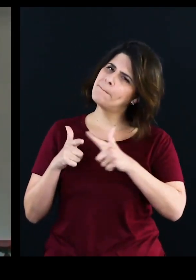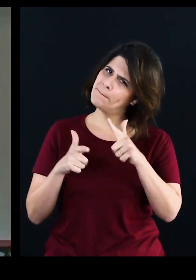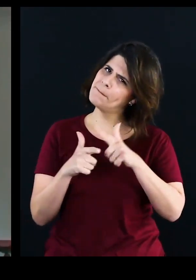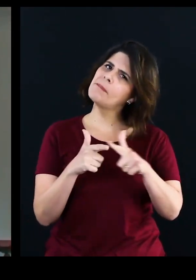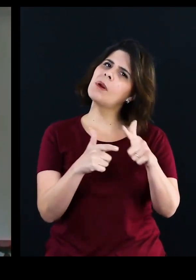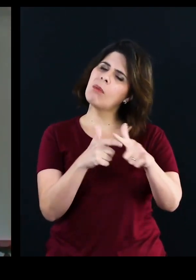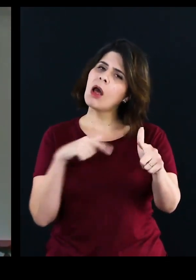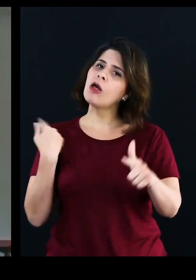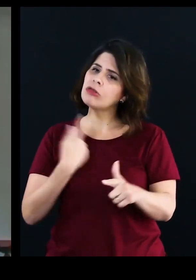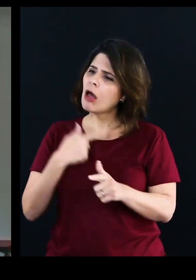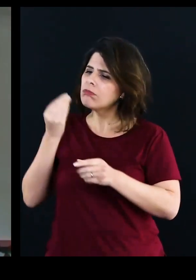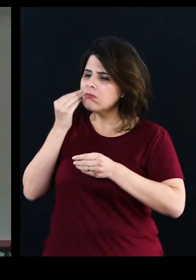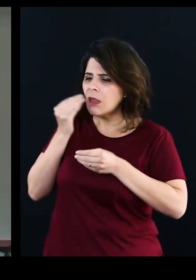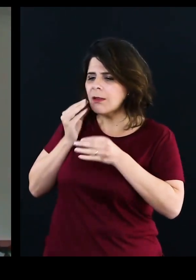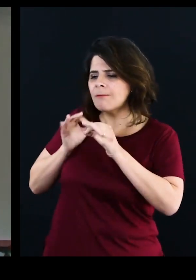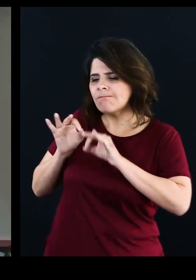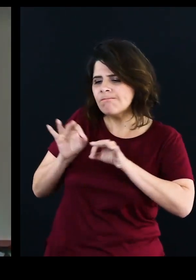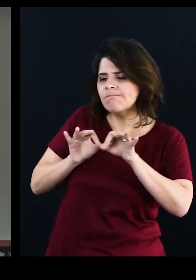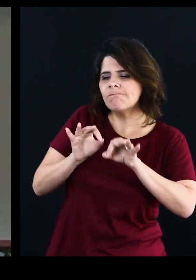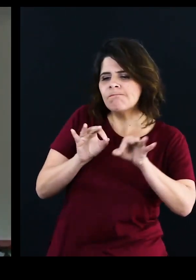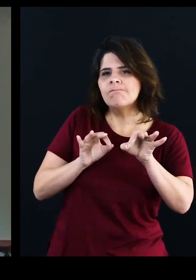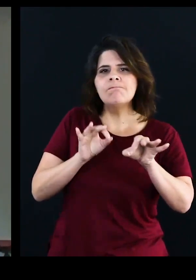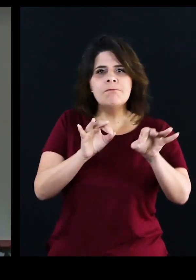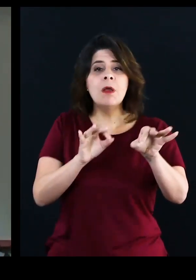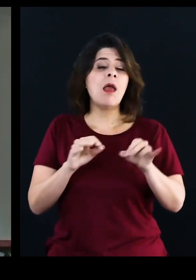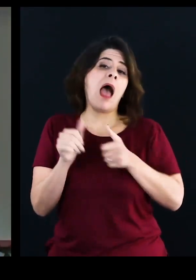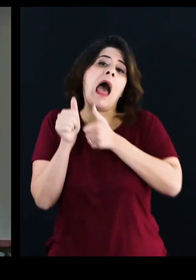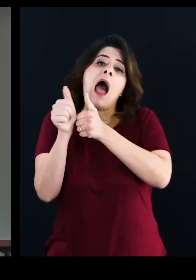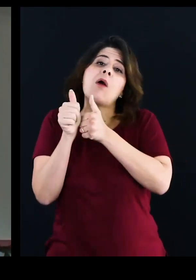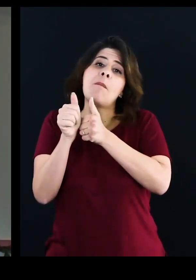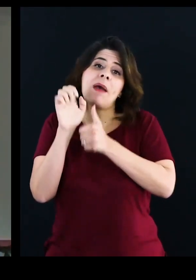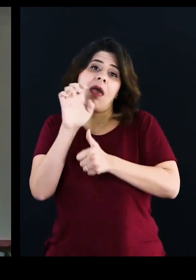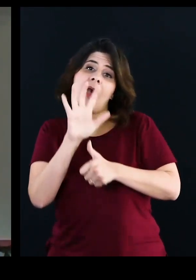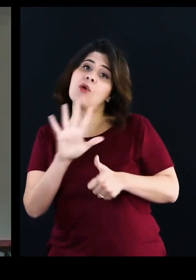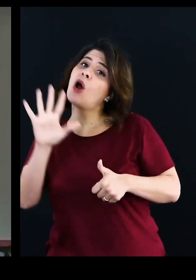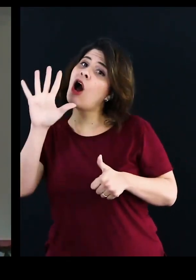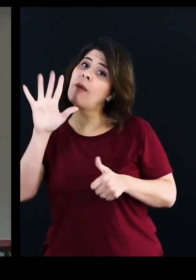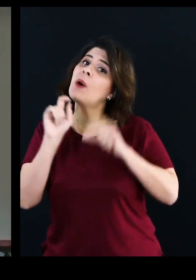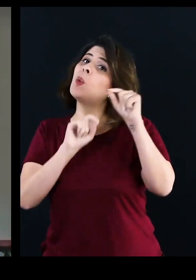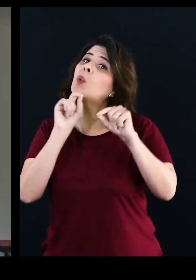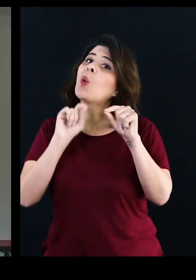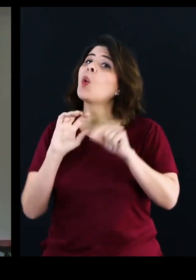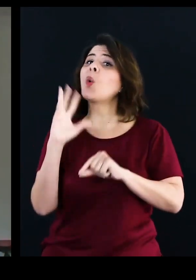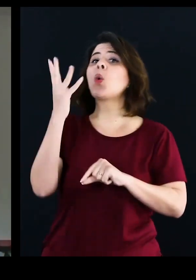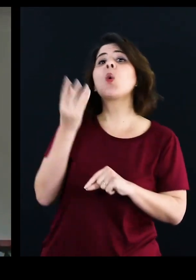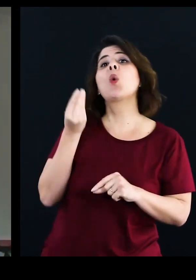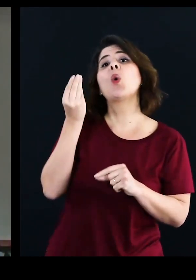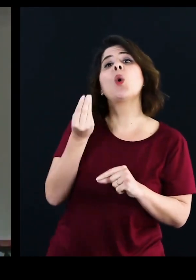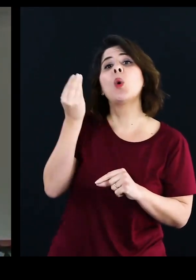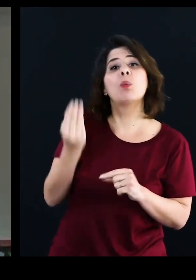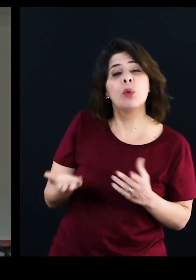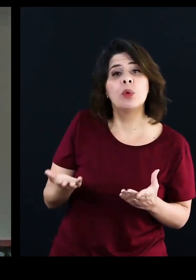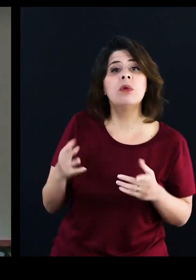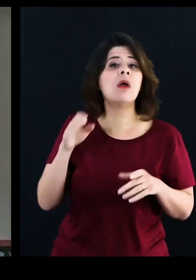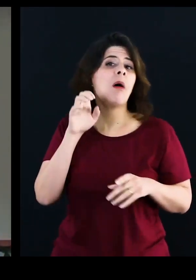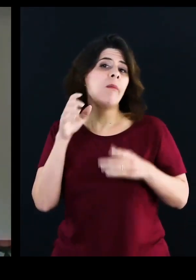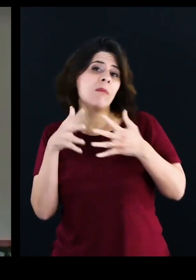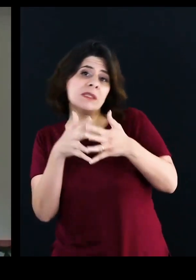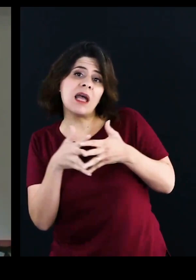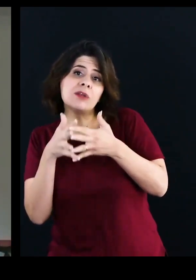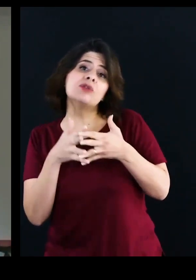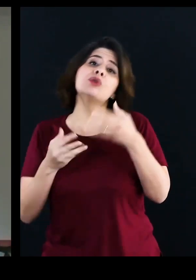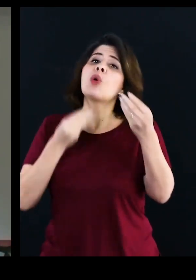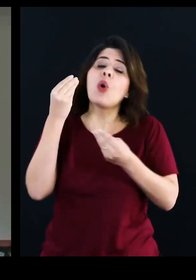gente acompanha muito o que está acontecendo na Europa, acompanha muito o que está acontecendo nos Estados Unidos, mas, infelizmente, a gente ainda não tem